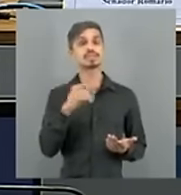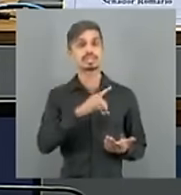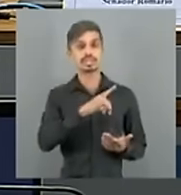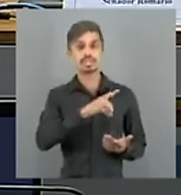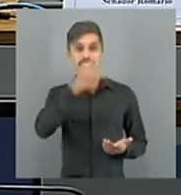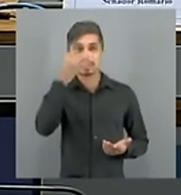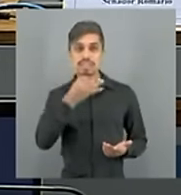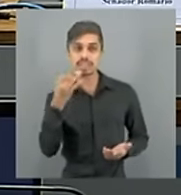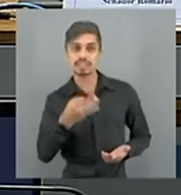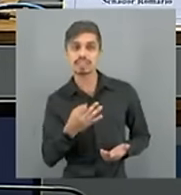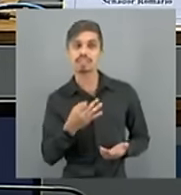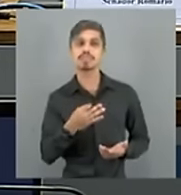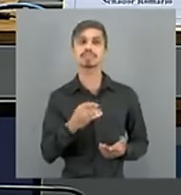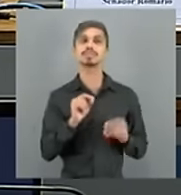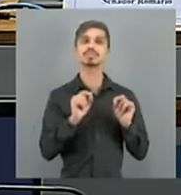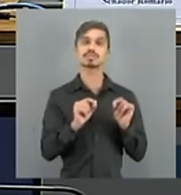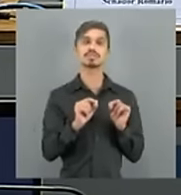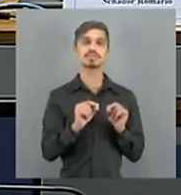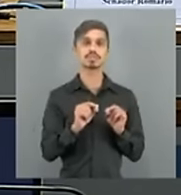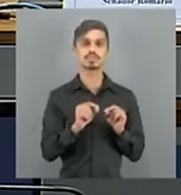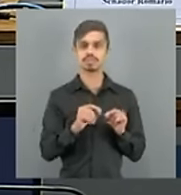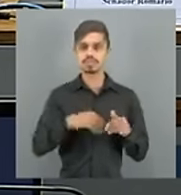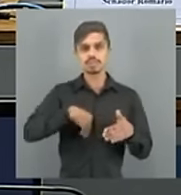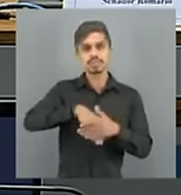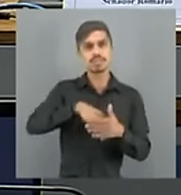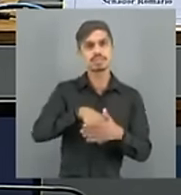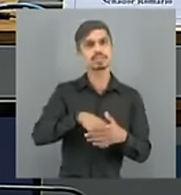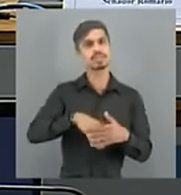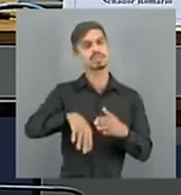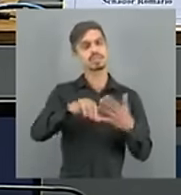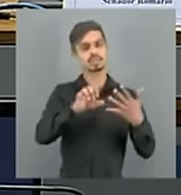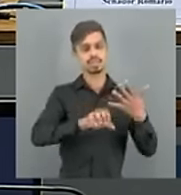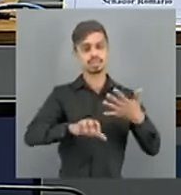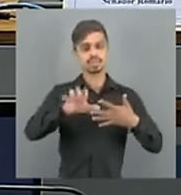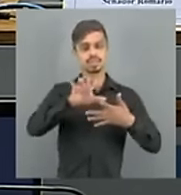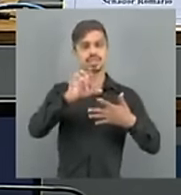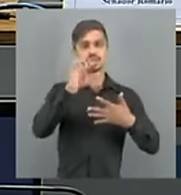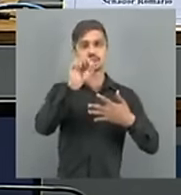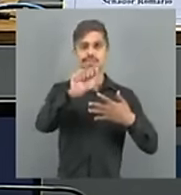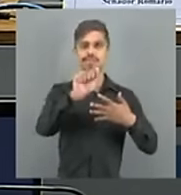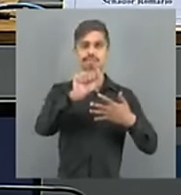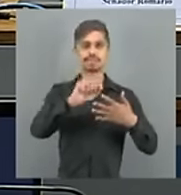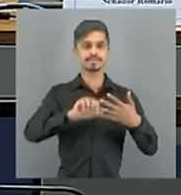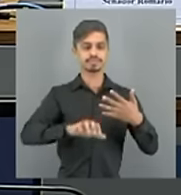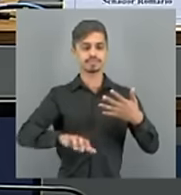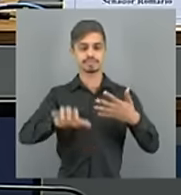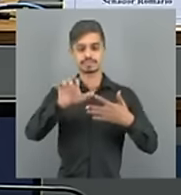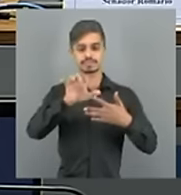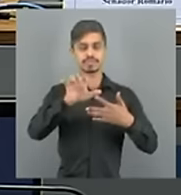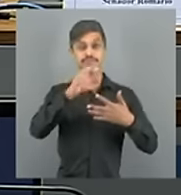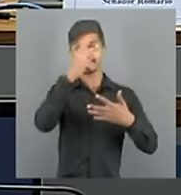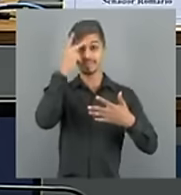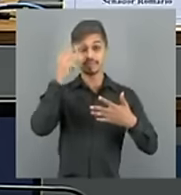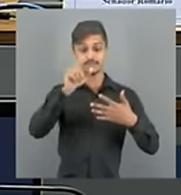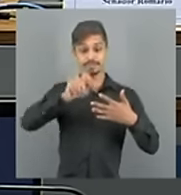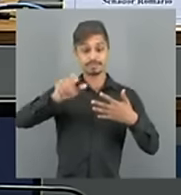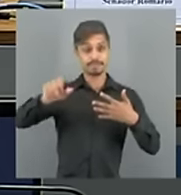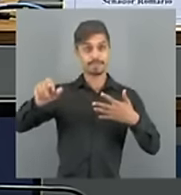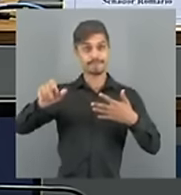certeza de que times da Série A e gente graúda da Série A